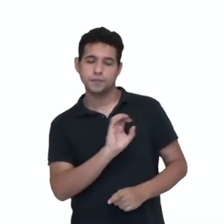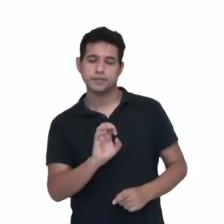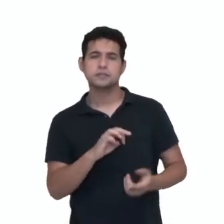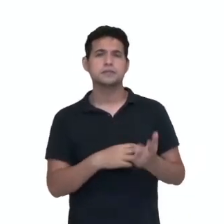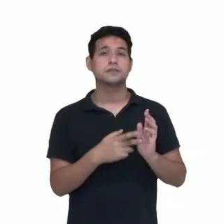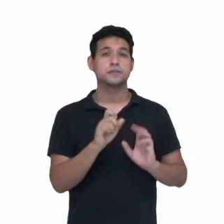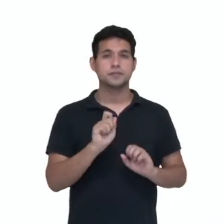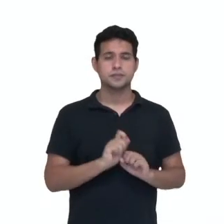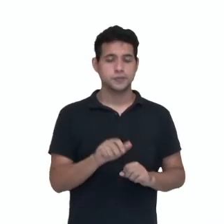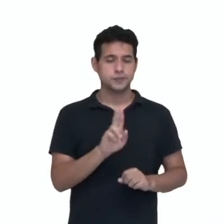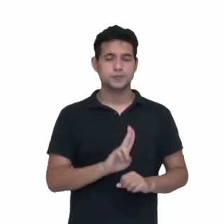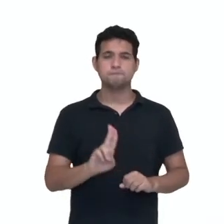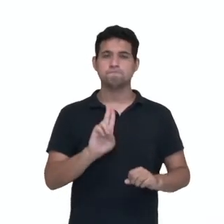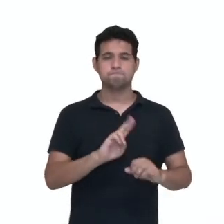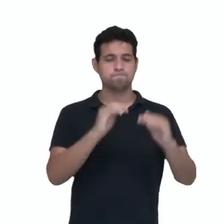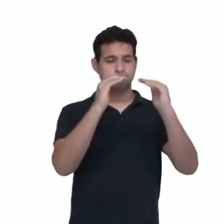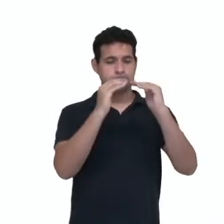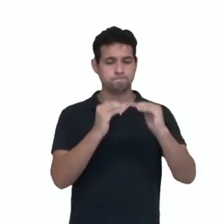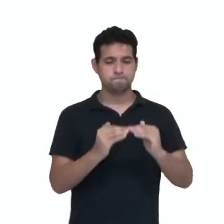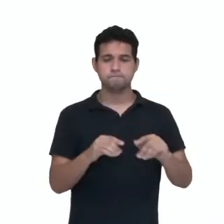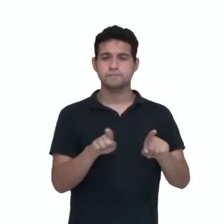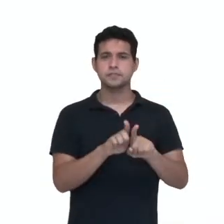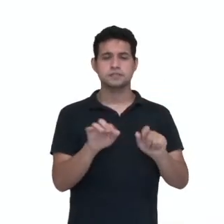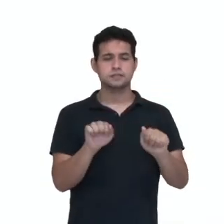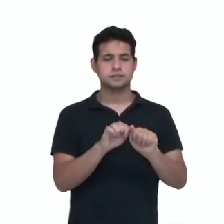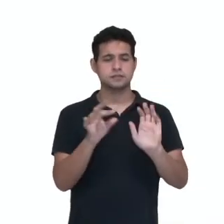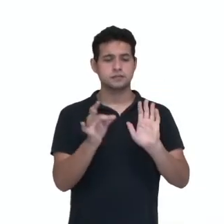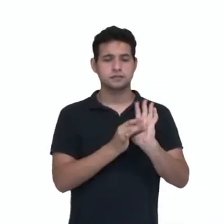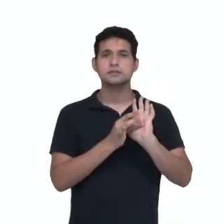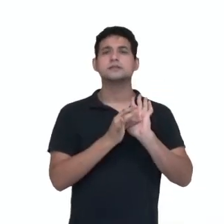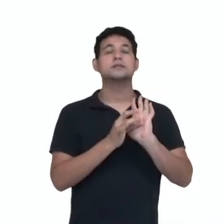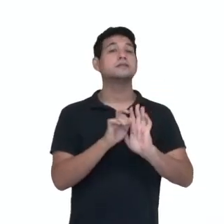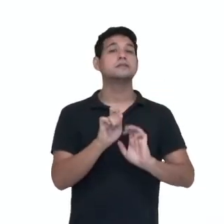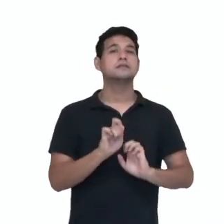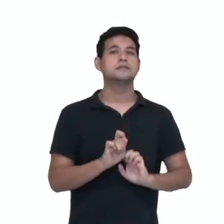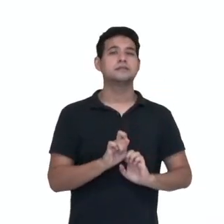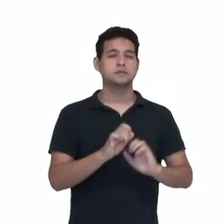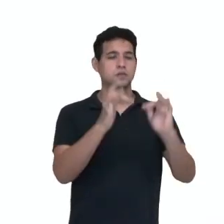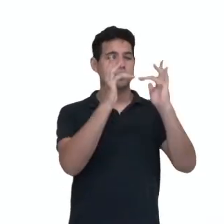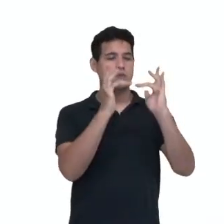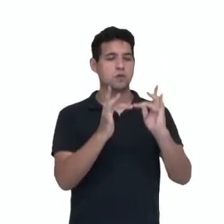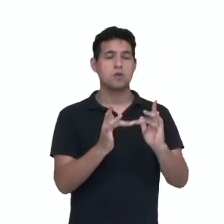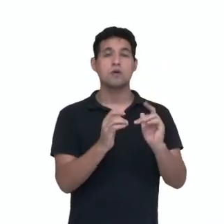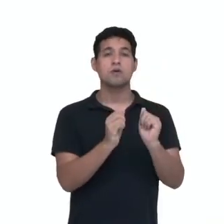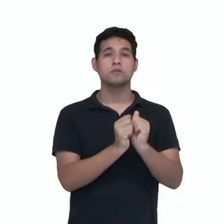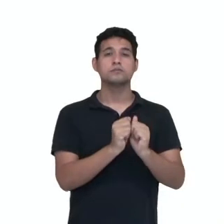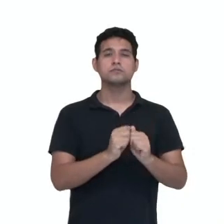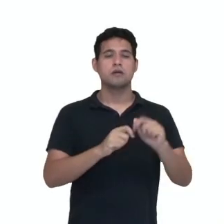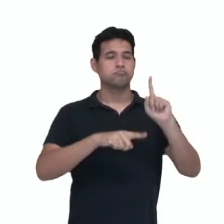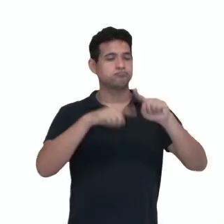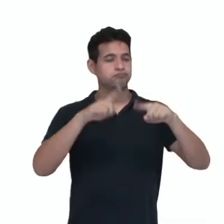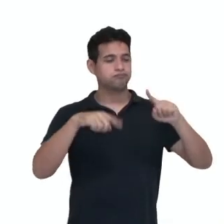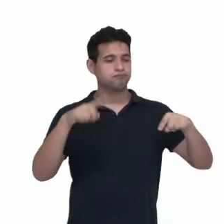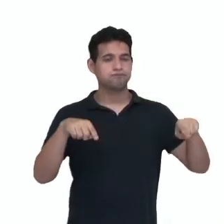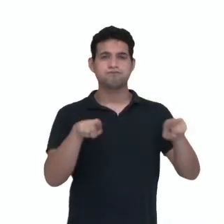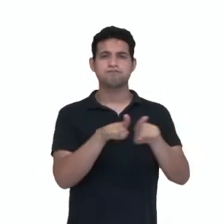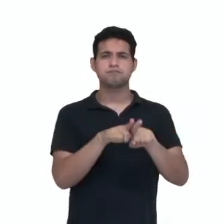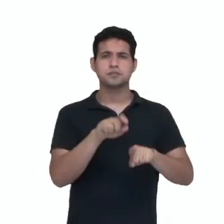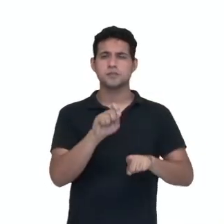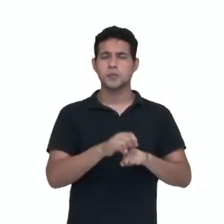conjunções que servem para enlaçar duas orações, estabelecer entre elas uma relação de alternância e